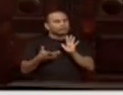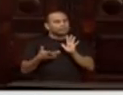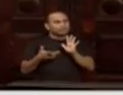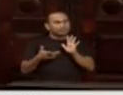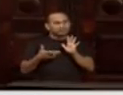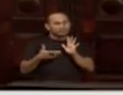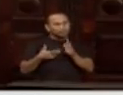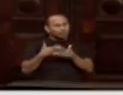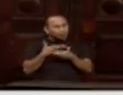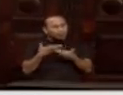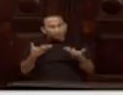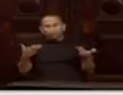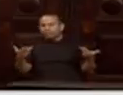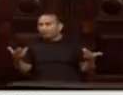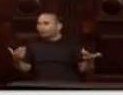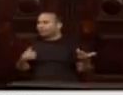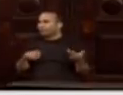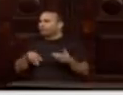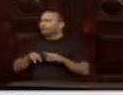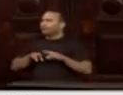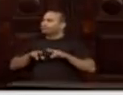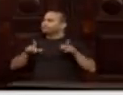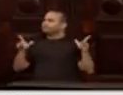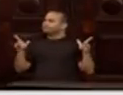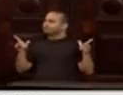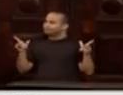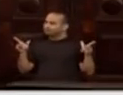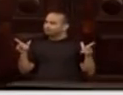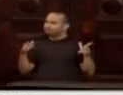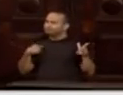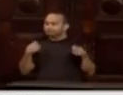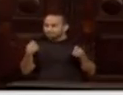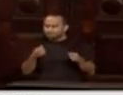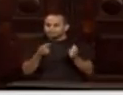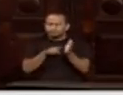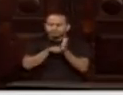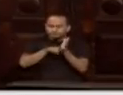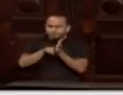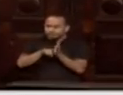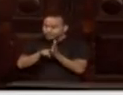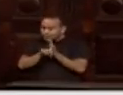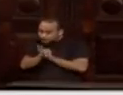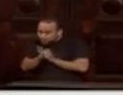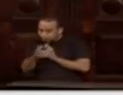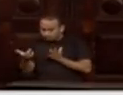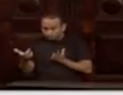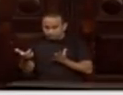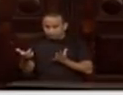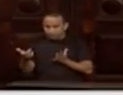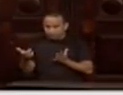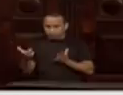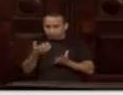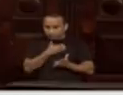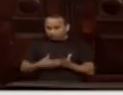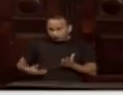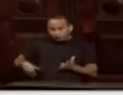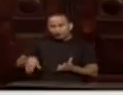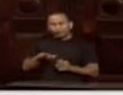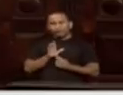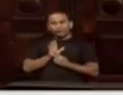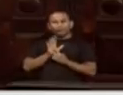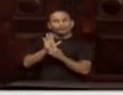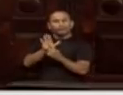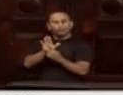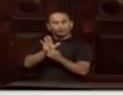era algo diretamente relacionado à investigação se não era o governo se mostra